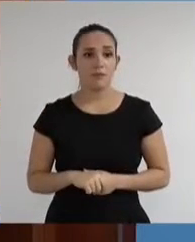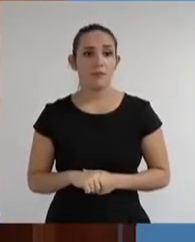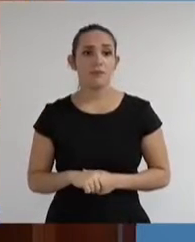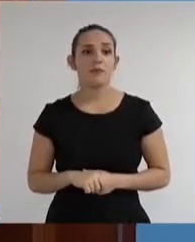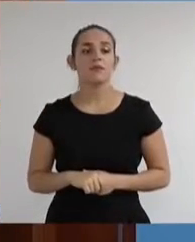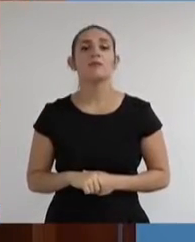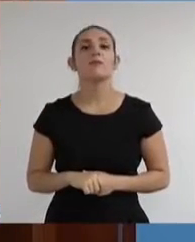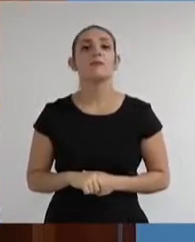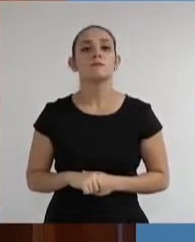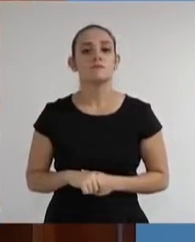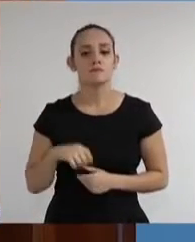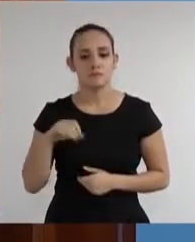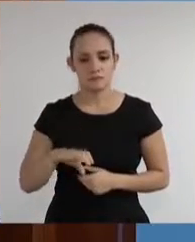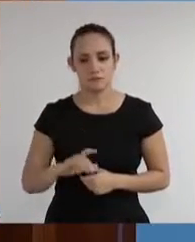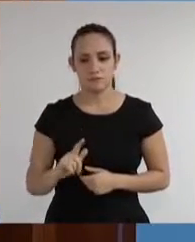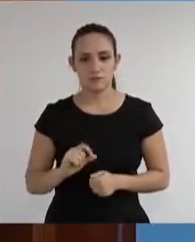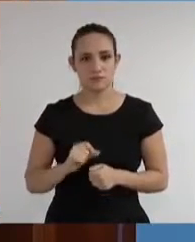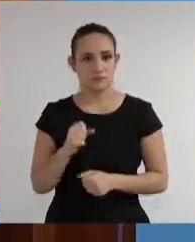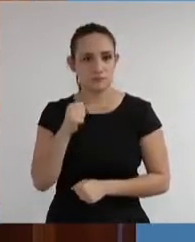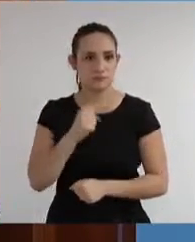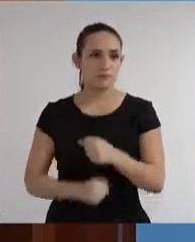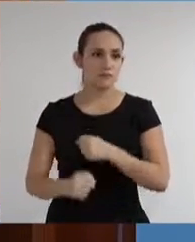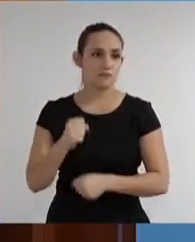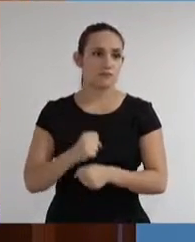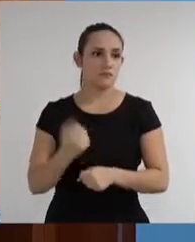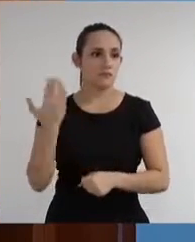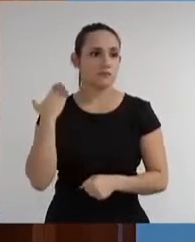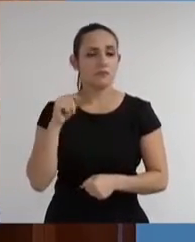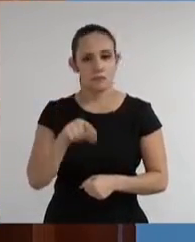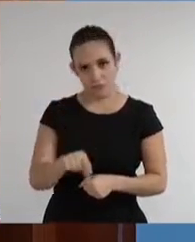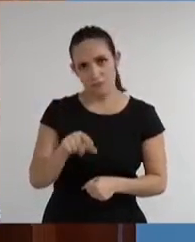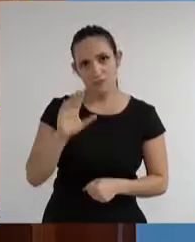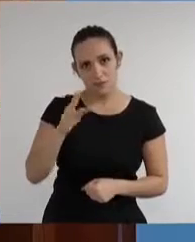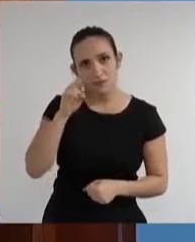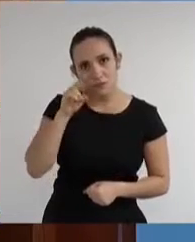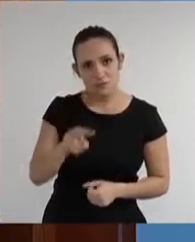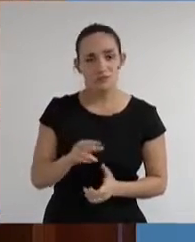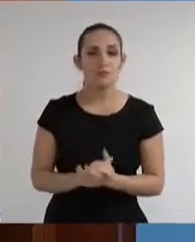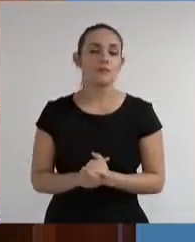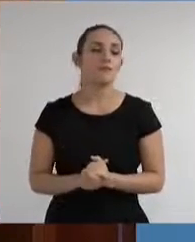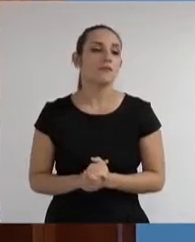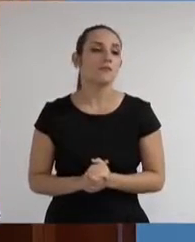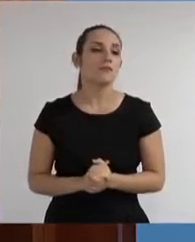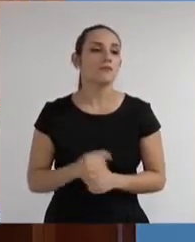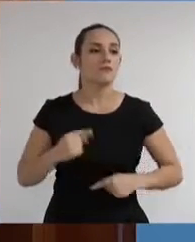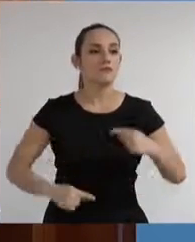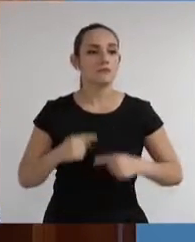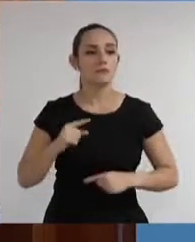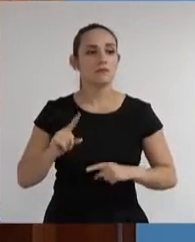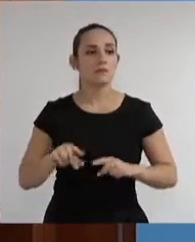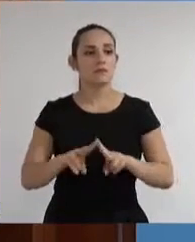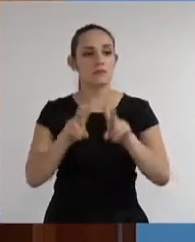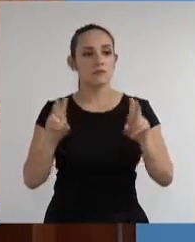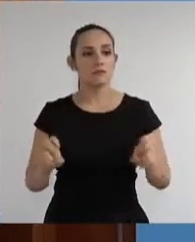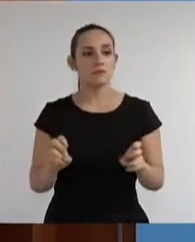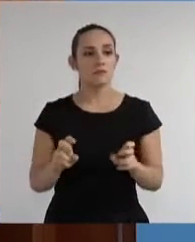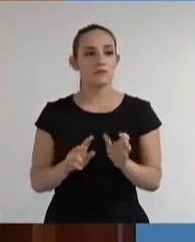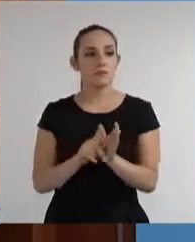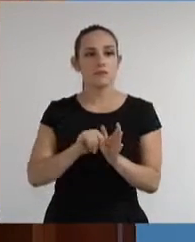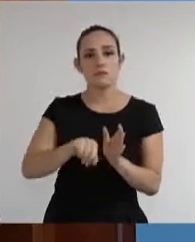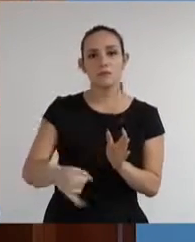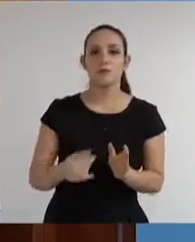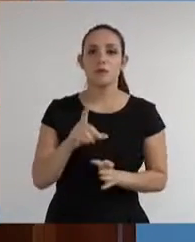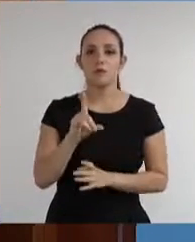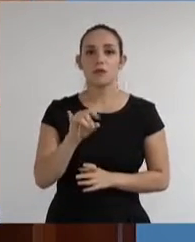o ano passado, e Vossa Excelência, deputado Amarildo Cruz, trouxe uma oportunidade de discutir aqui nesta casa a questão do plano diretor de